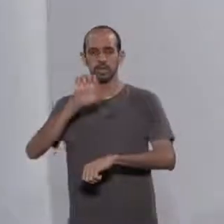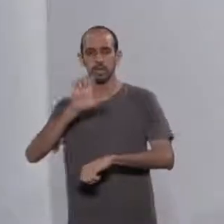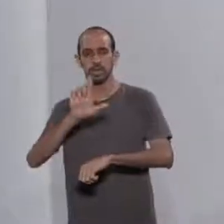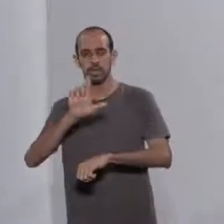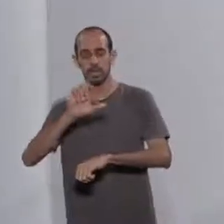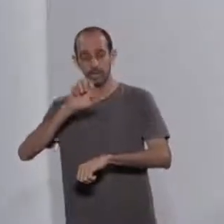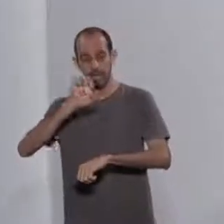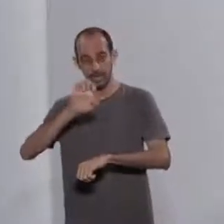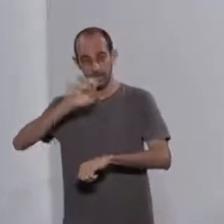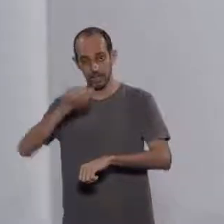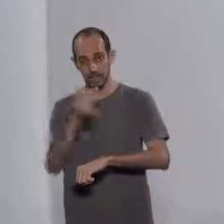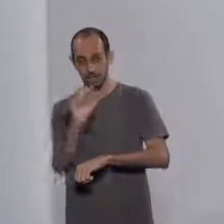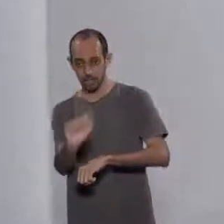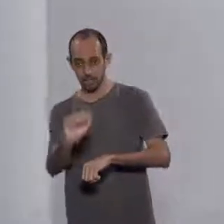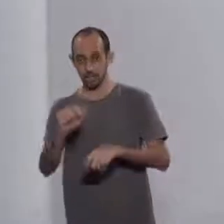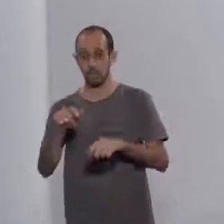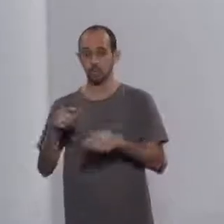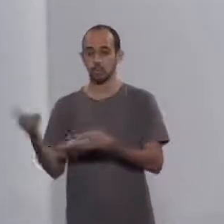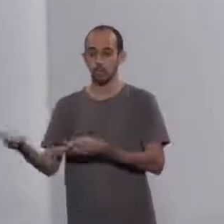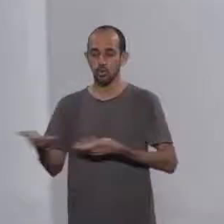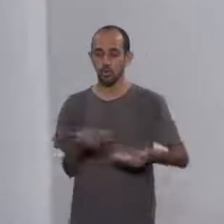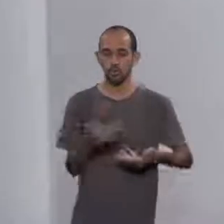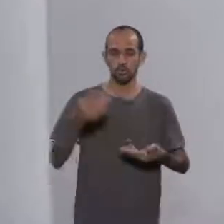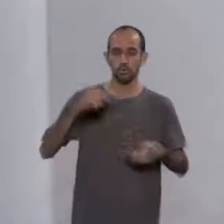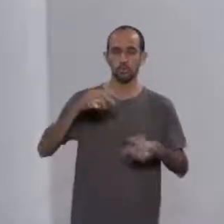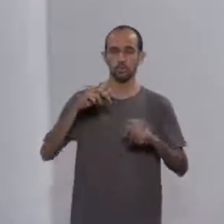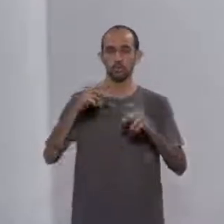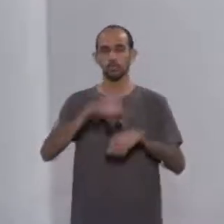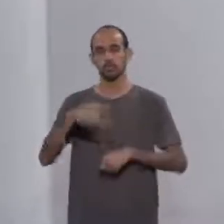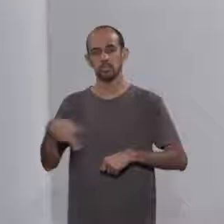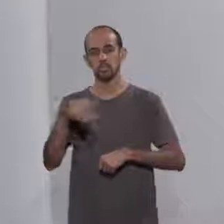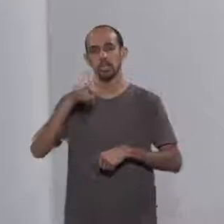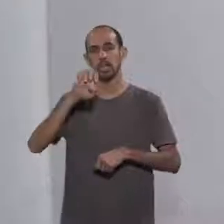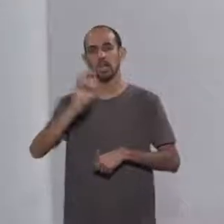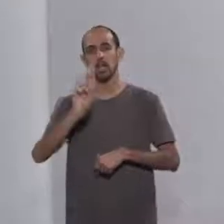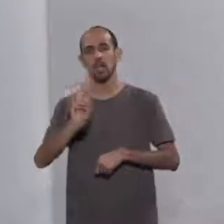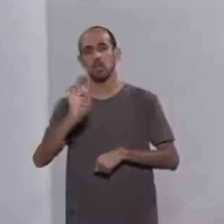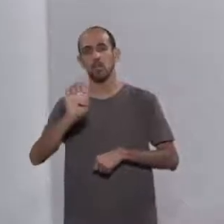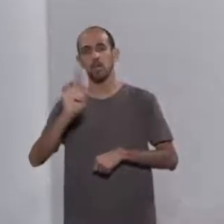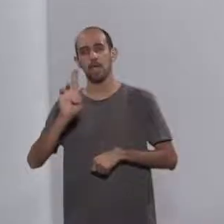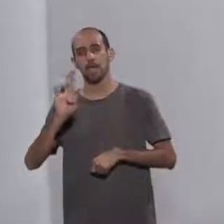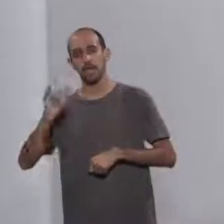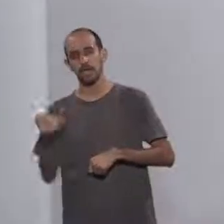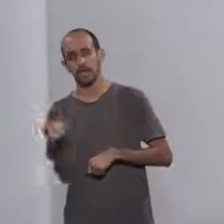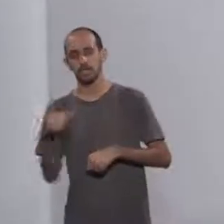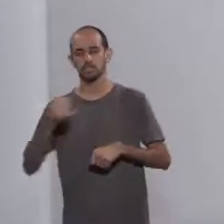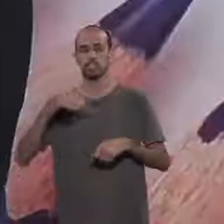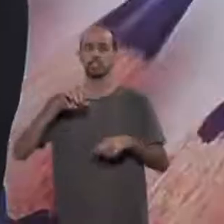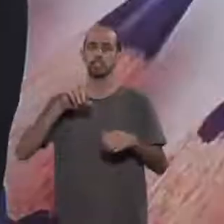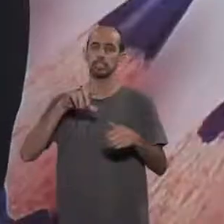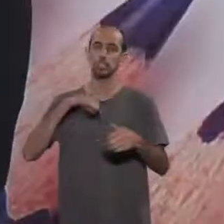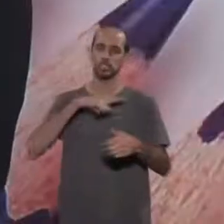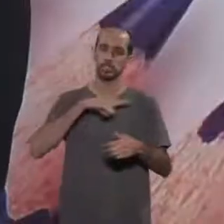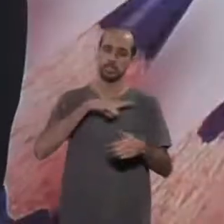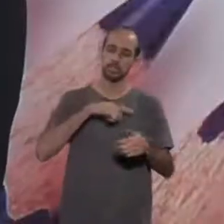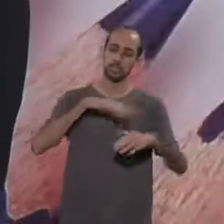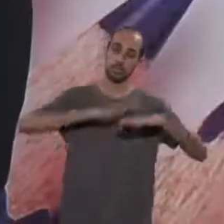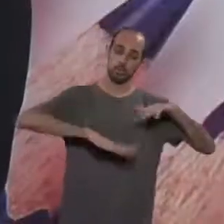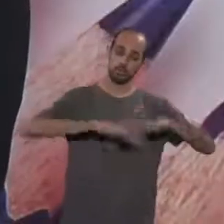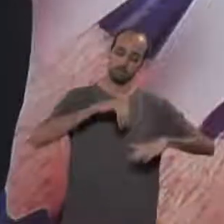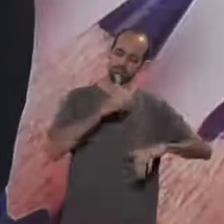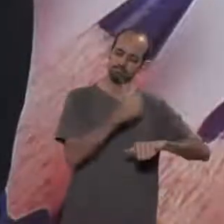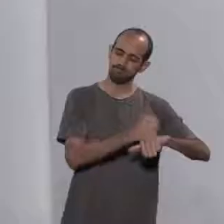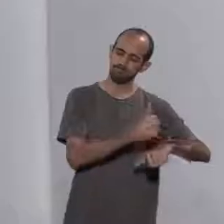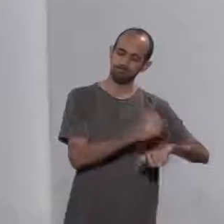gente trouxe convidados de fora, a gente trouxe professores da UERJ, a gente trouxe outros professores especialistas mesmo para